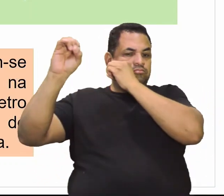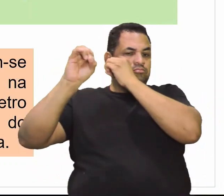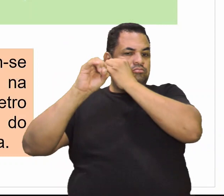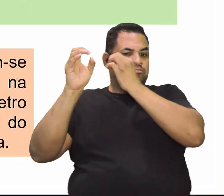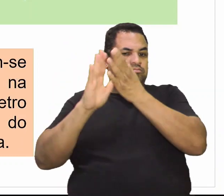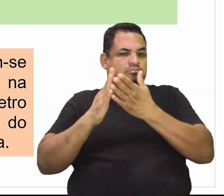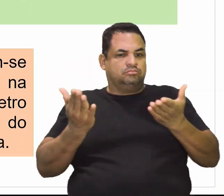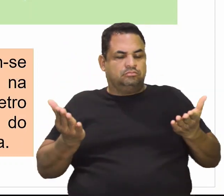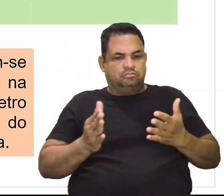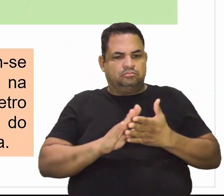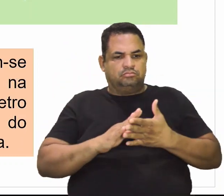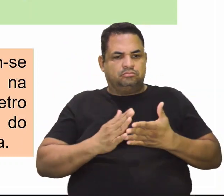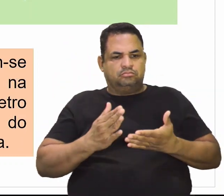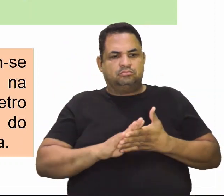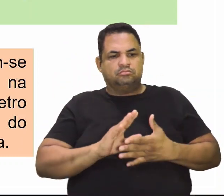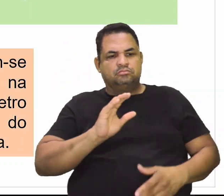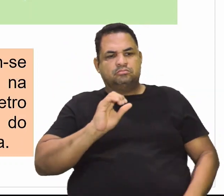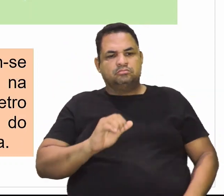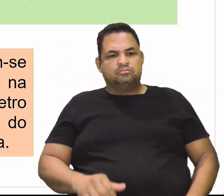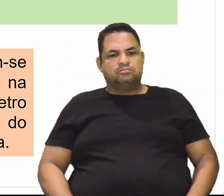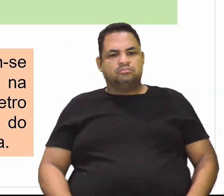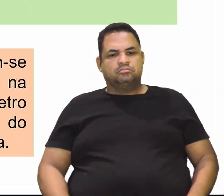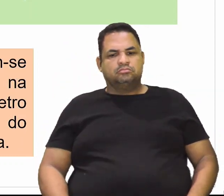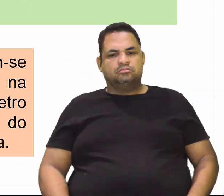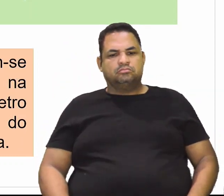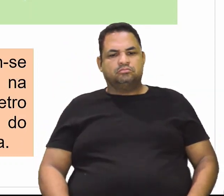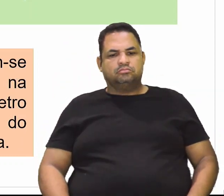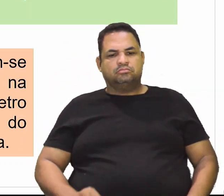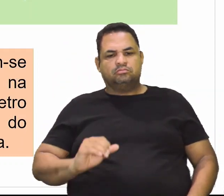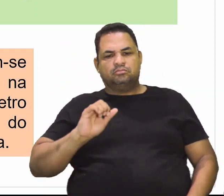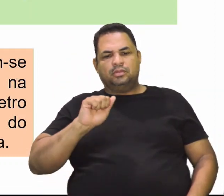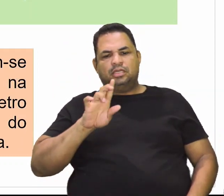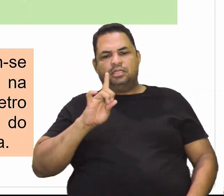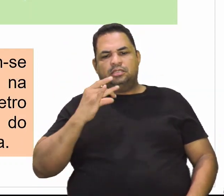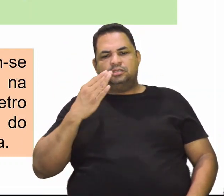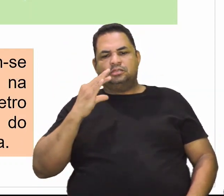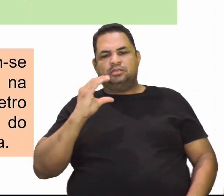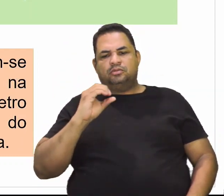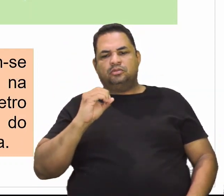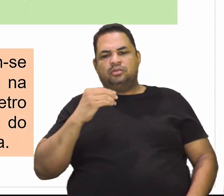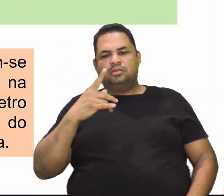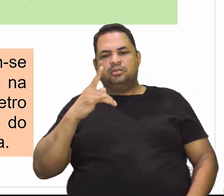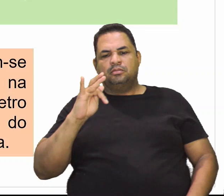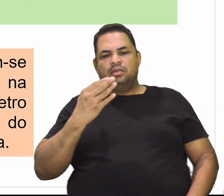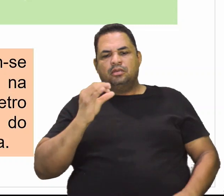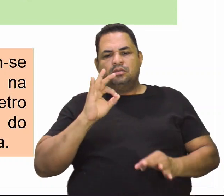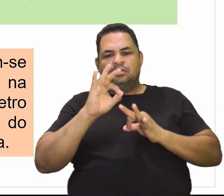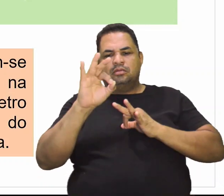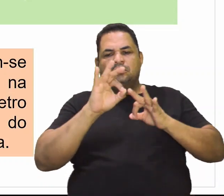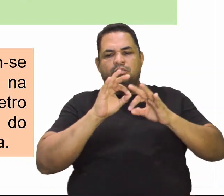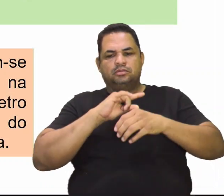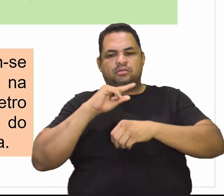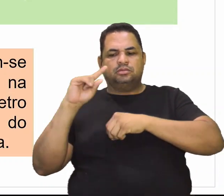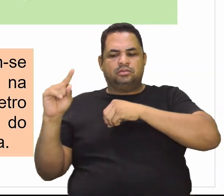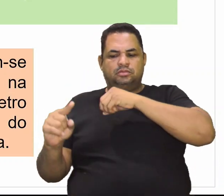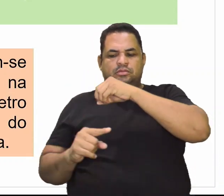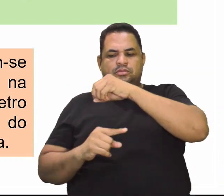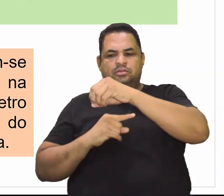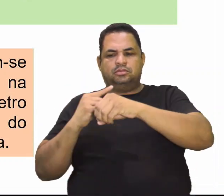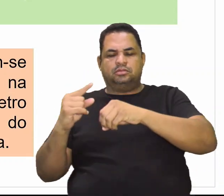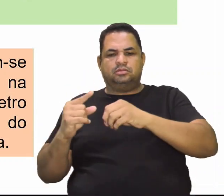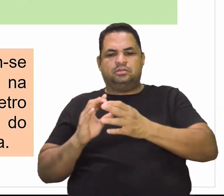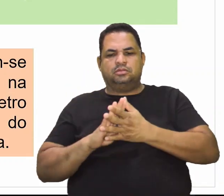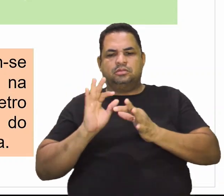destaca-se Aristarco e Hiparco, na tentativa de medir o diâmetro da Terra e as distâncias do